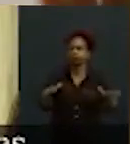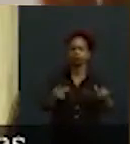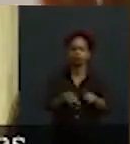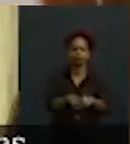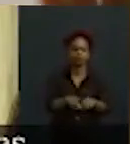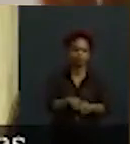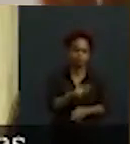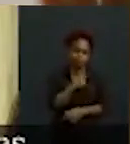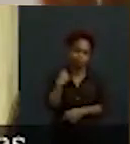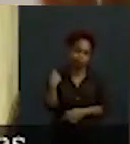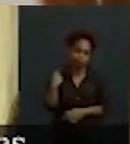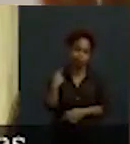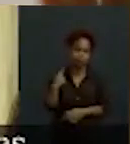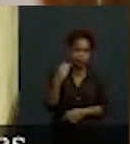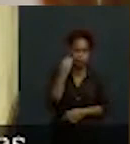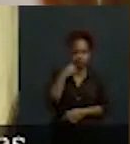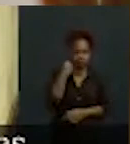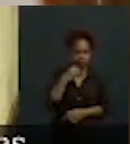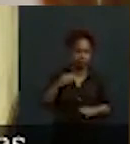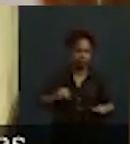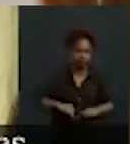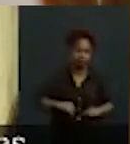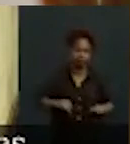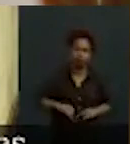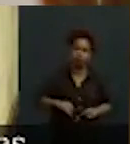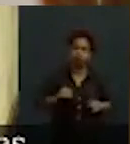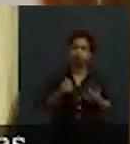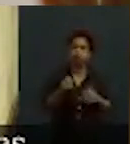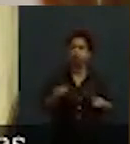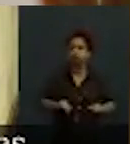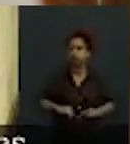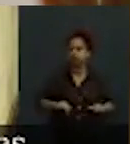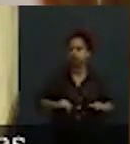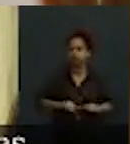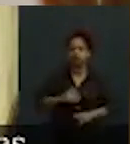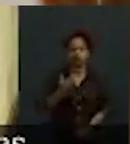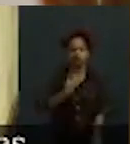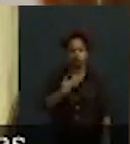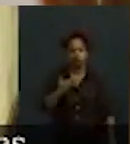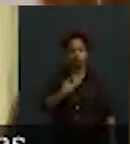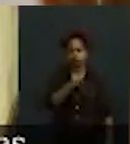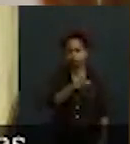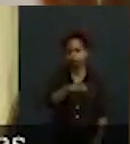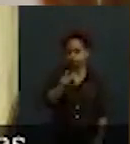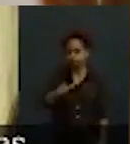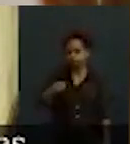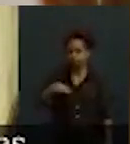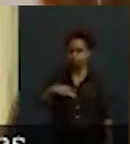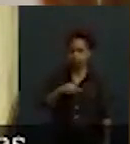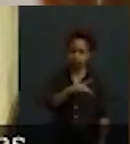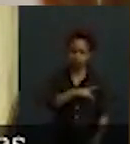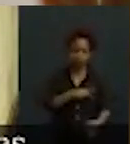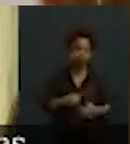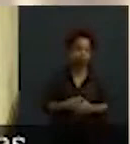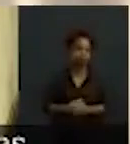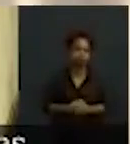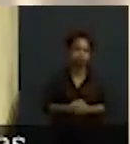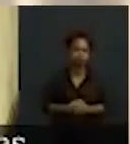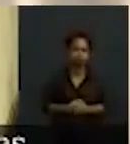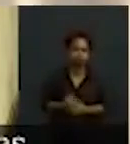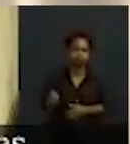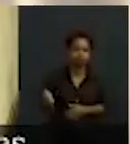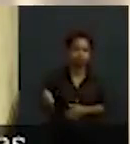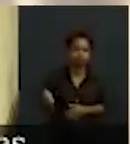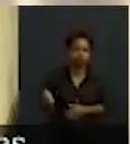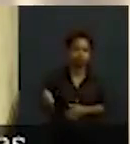experiência próxima e dolorosa da despedida de familiares, amigos e colegas de Ministério Público. Novos